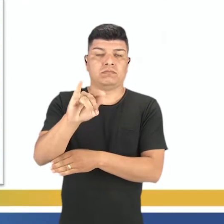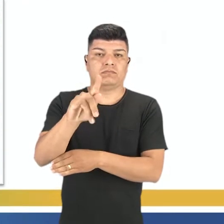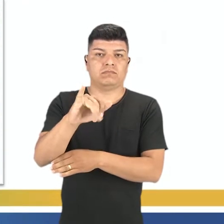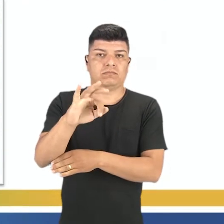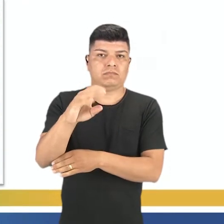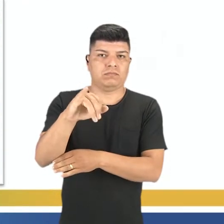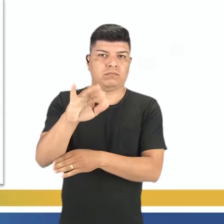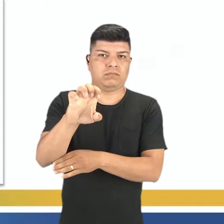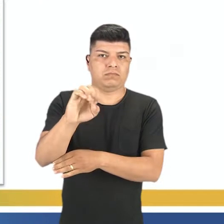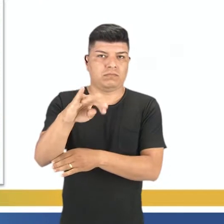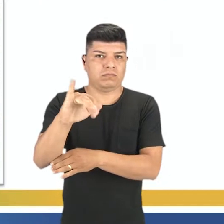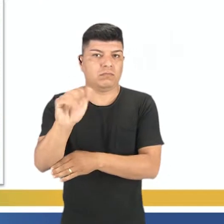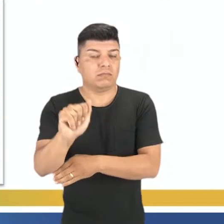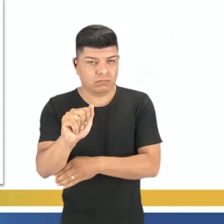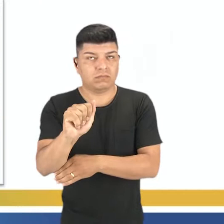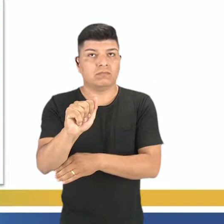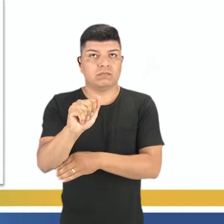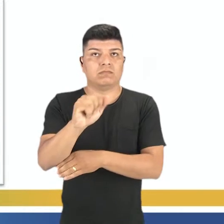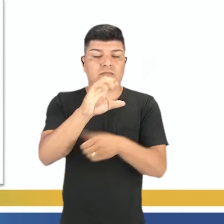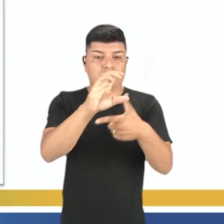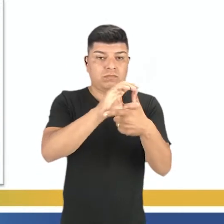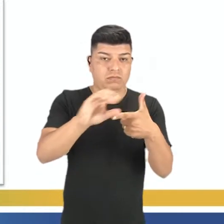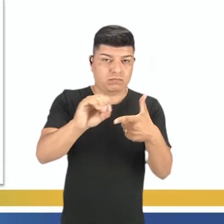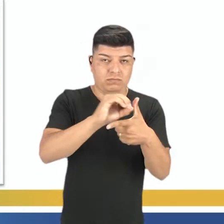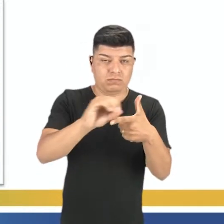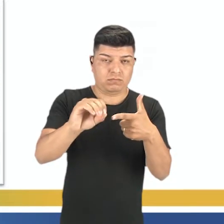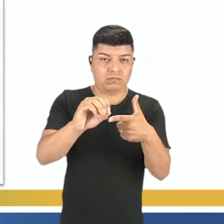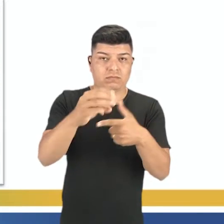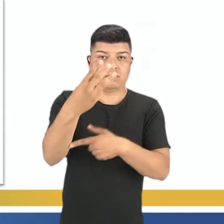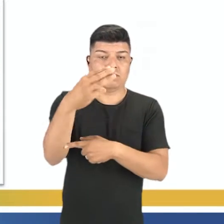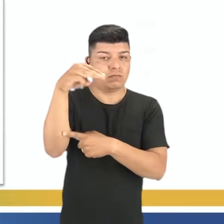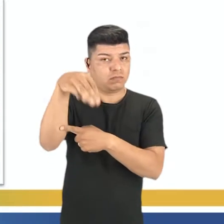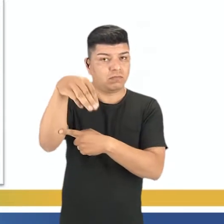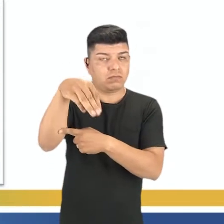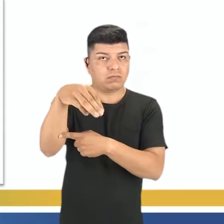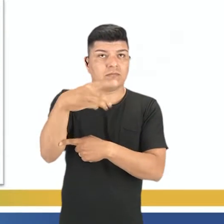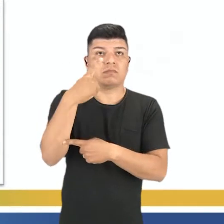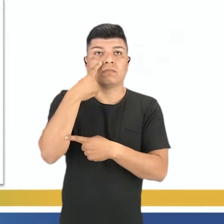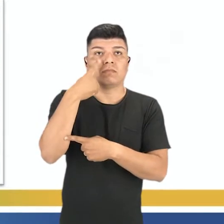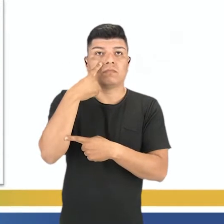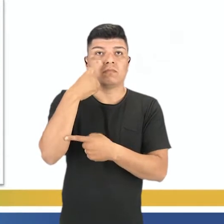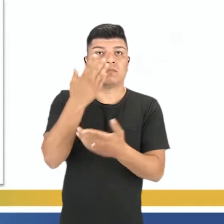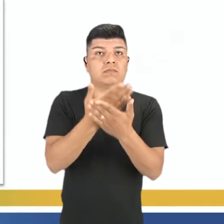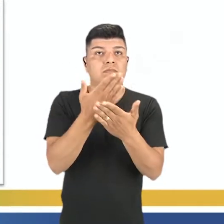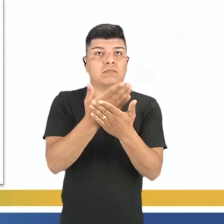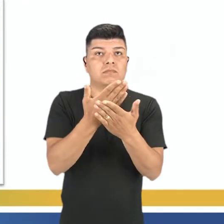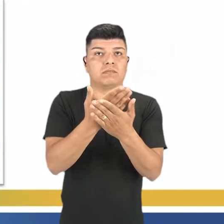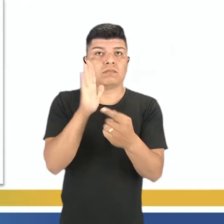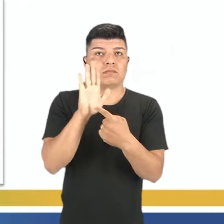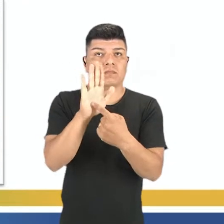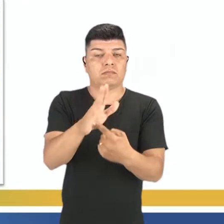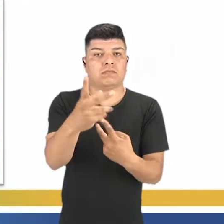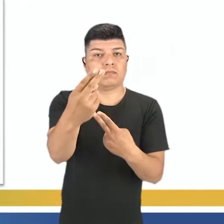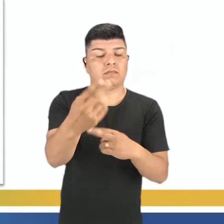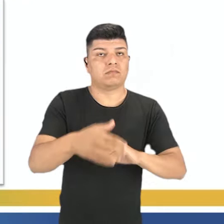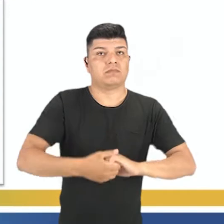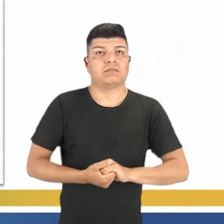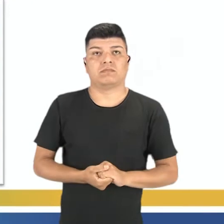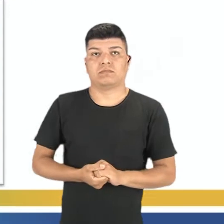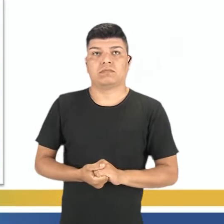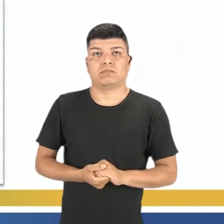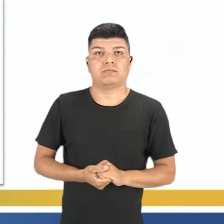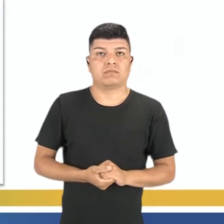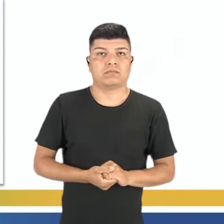de tempo inferior a 3 minutos. Como nós vimos na nossa aula de bioenergética, é a mesma proposta. O consumo